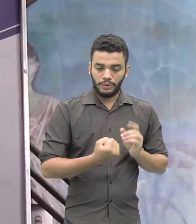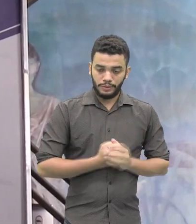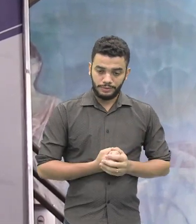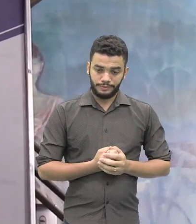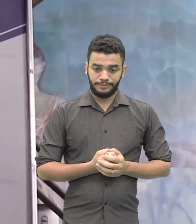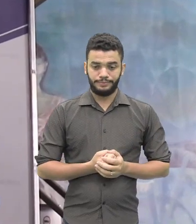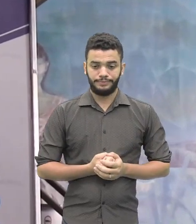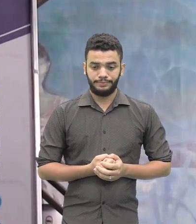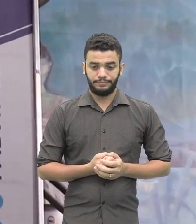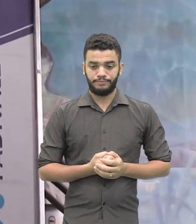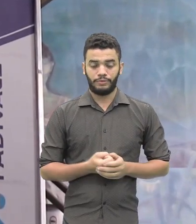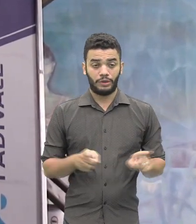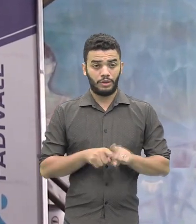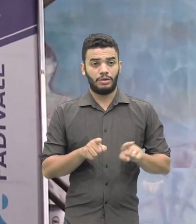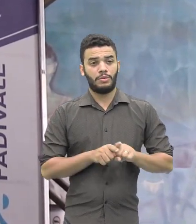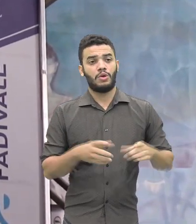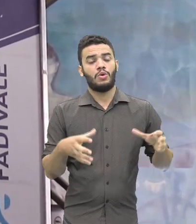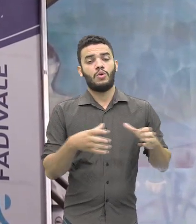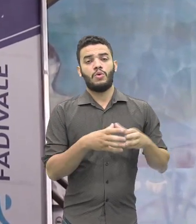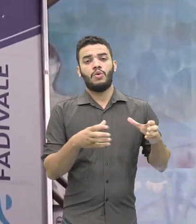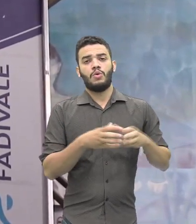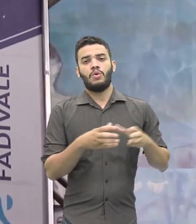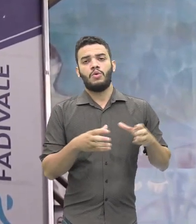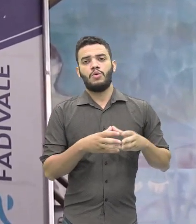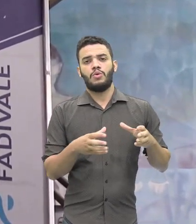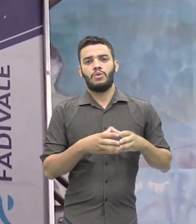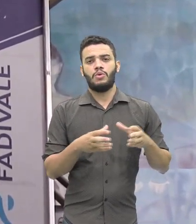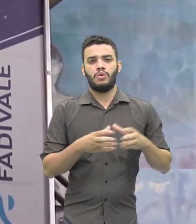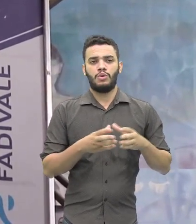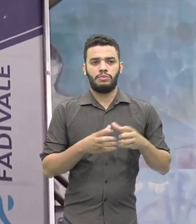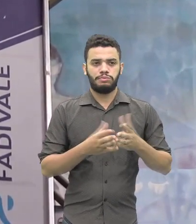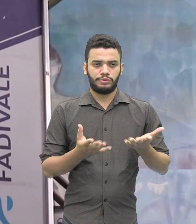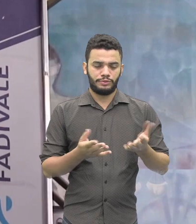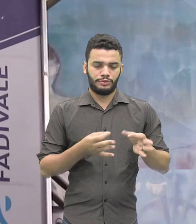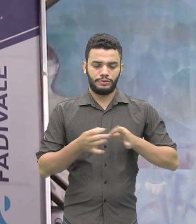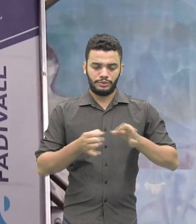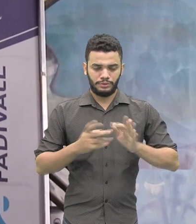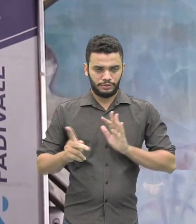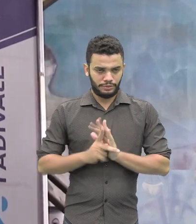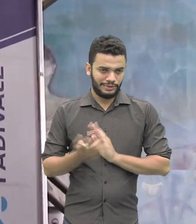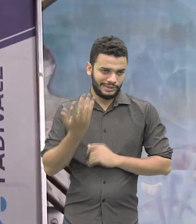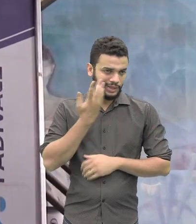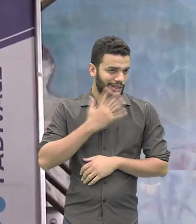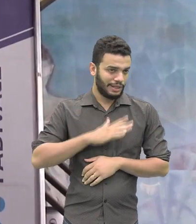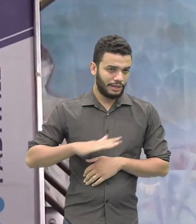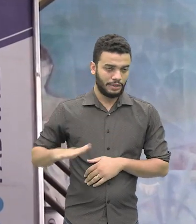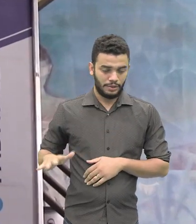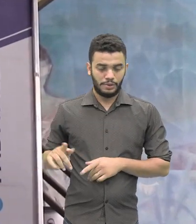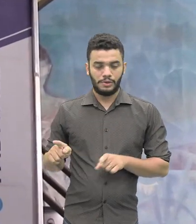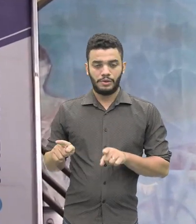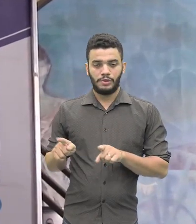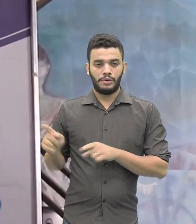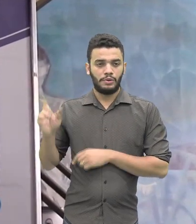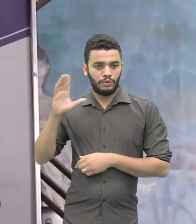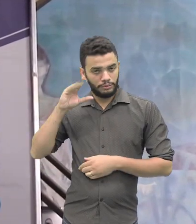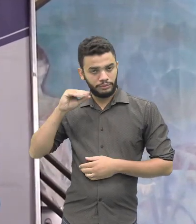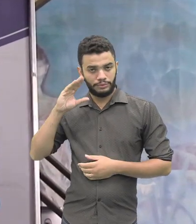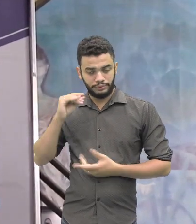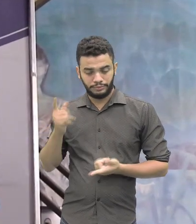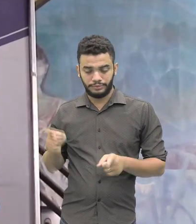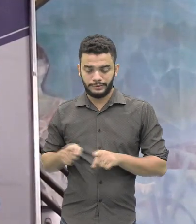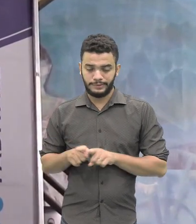várias reuniões foram feitos juntamente com a promotoria juntamente com toda uma equipe e eu tenho